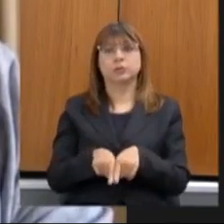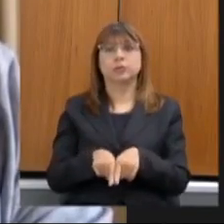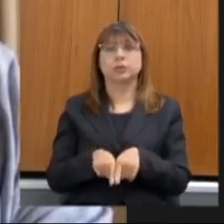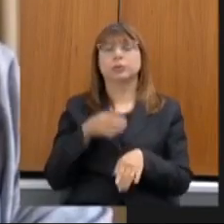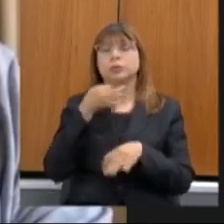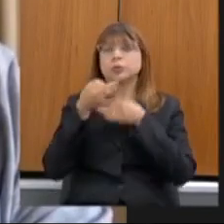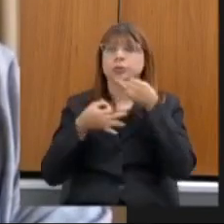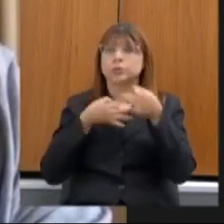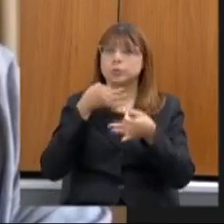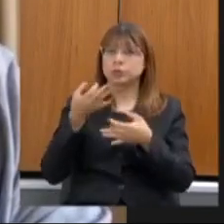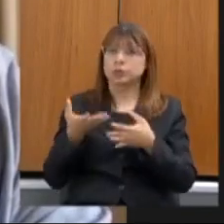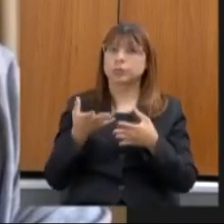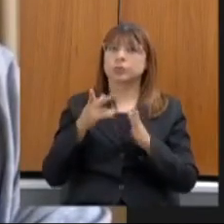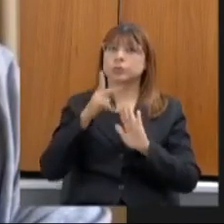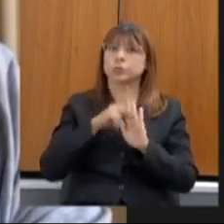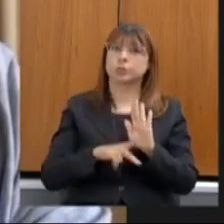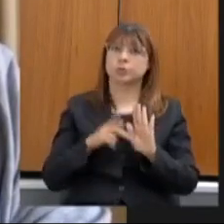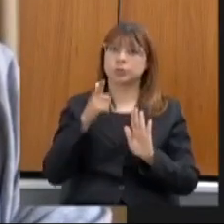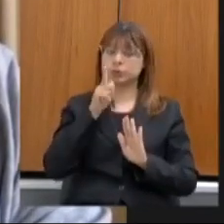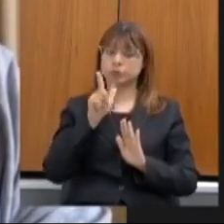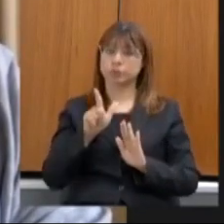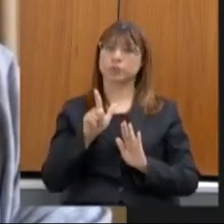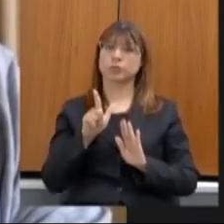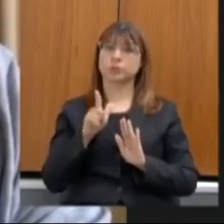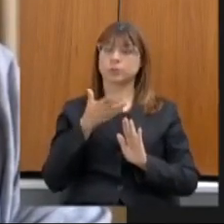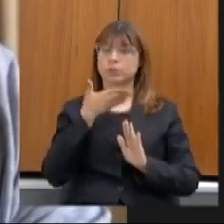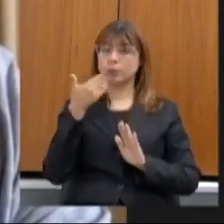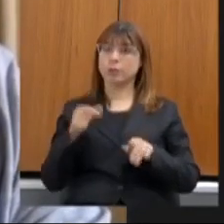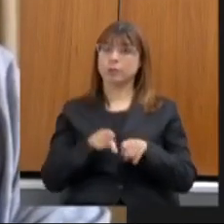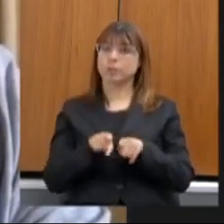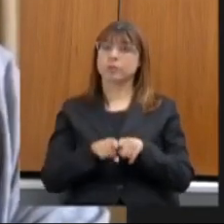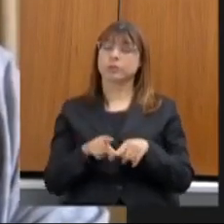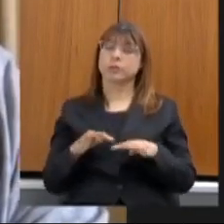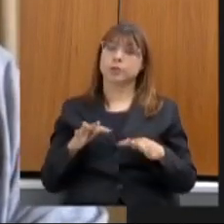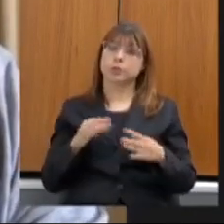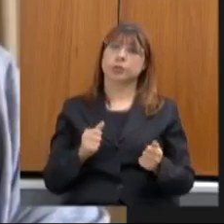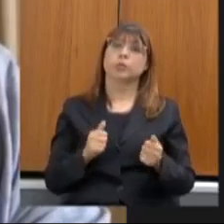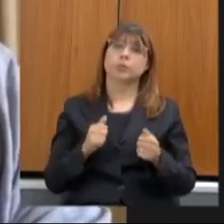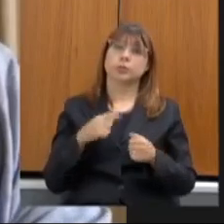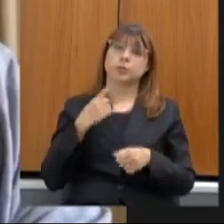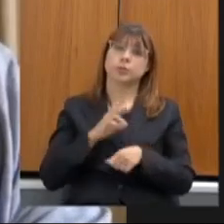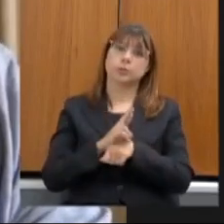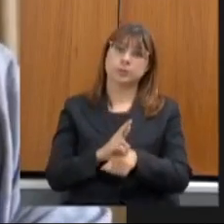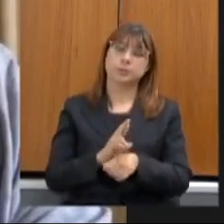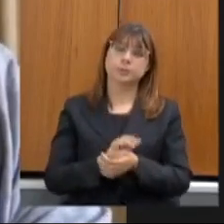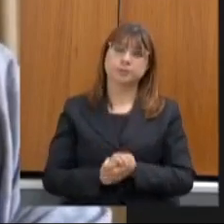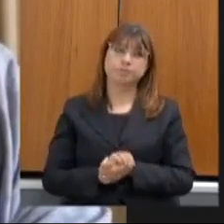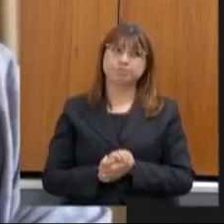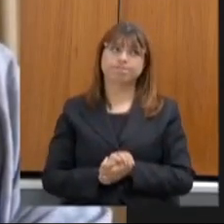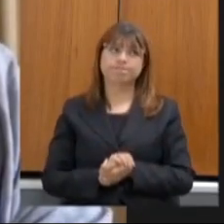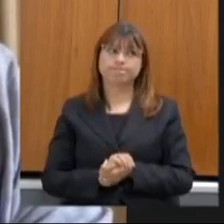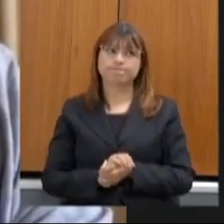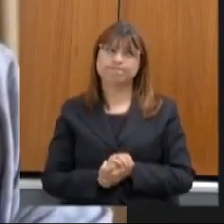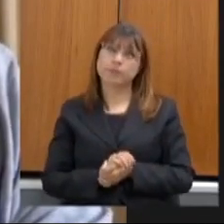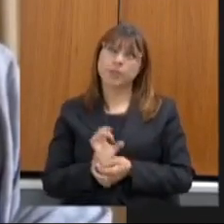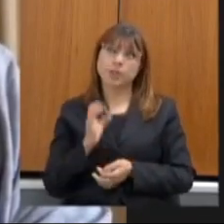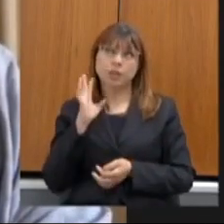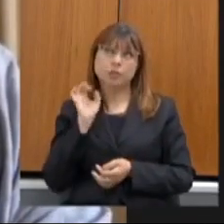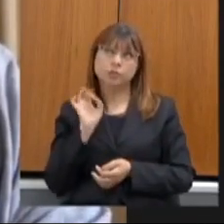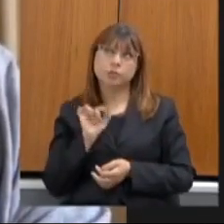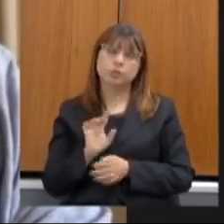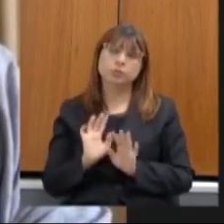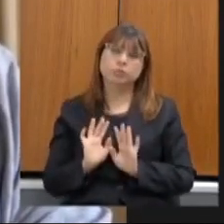também gestões para que o projeto seja melhor representados por todos no mais as pessoas E